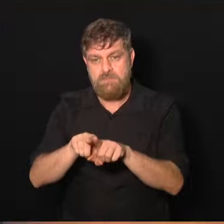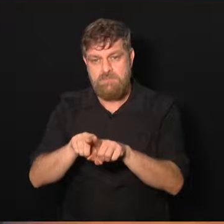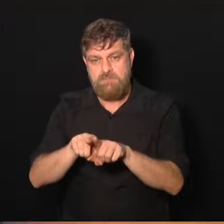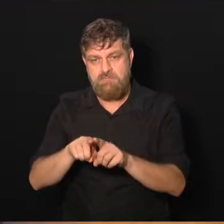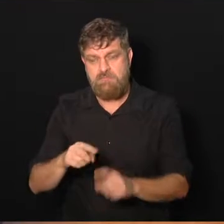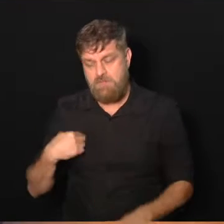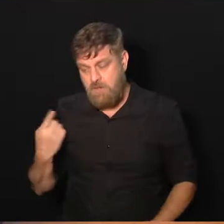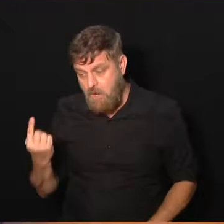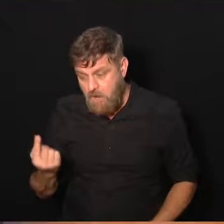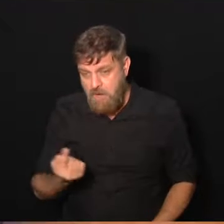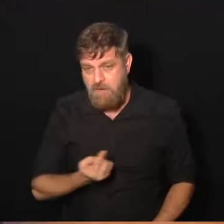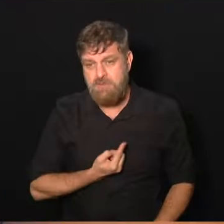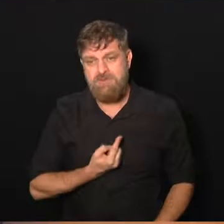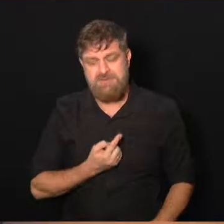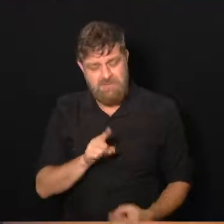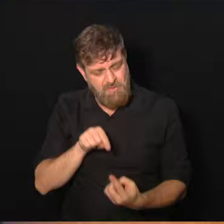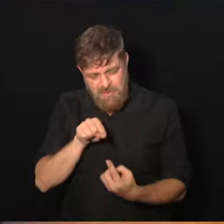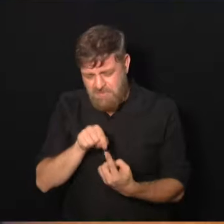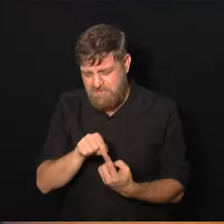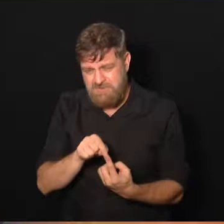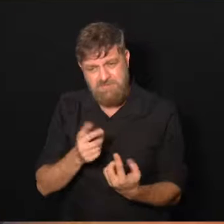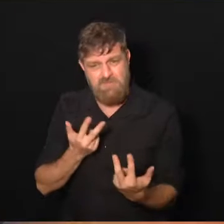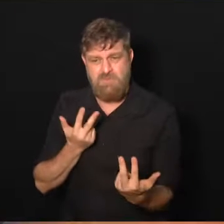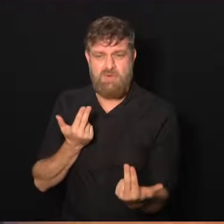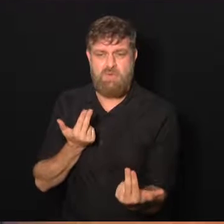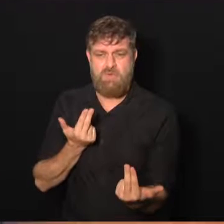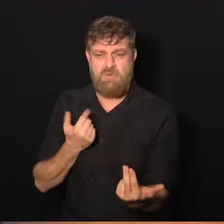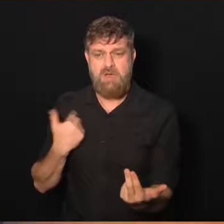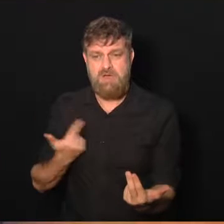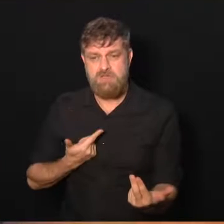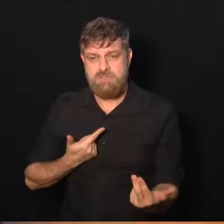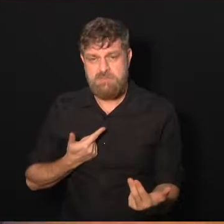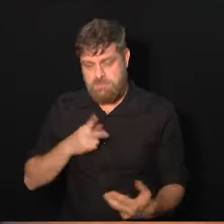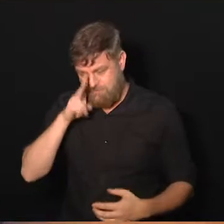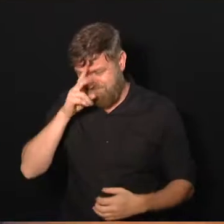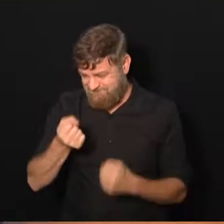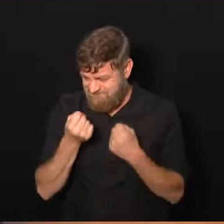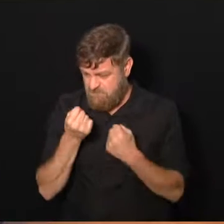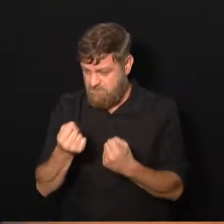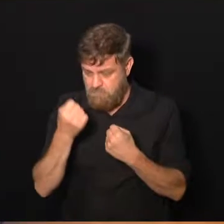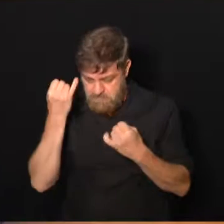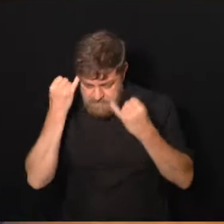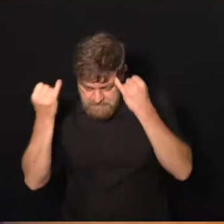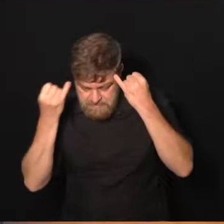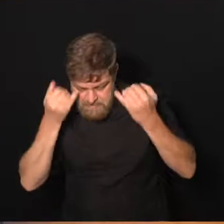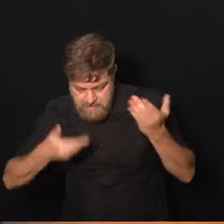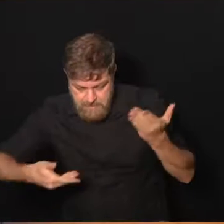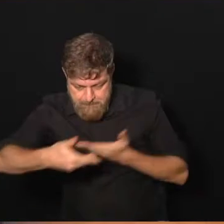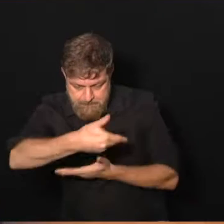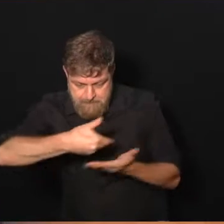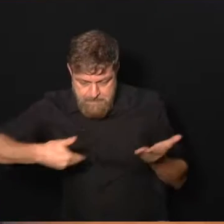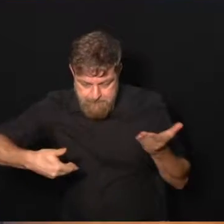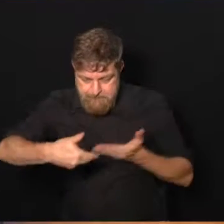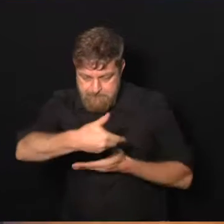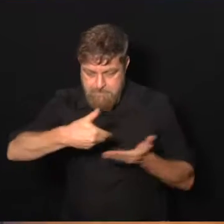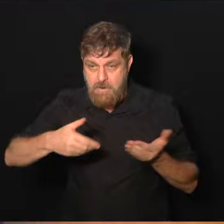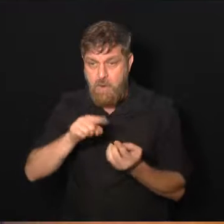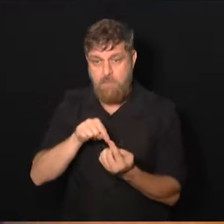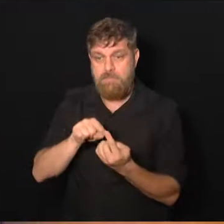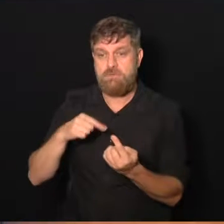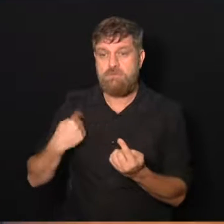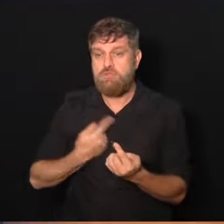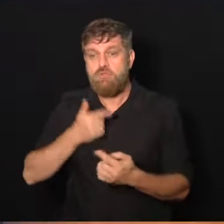Nós temos o mesmo objetivo. Então, a gente quer unir forças, a gente quer unir ideias, no sentido de a gente encontrar